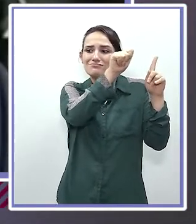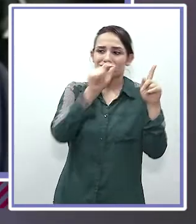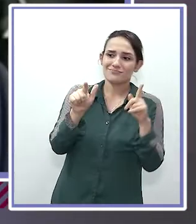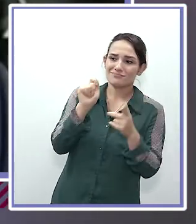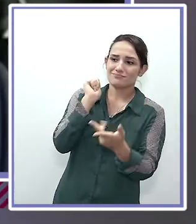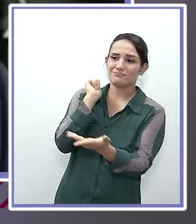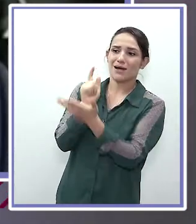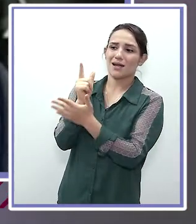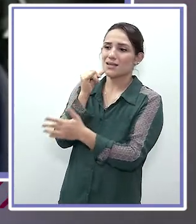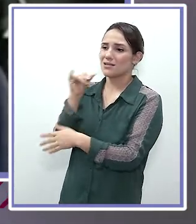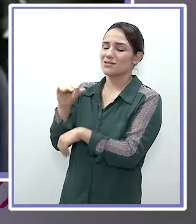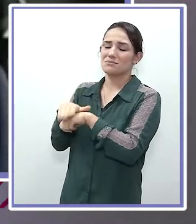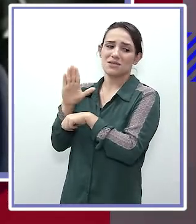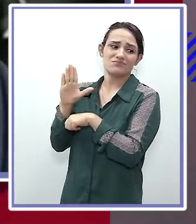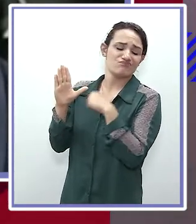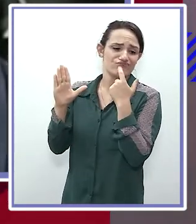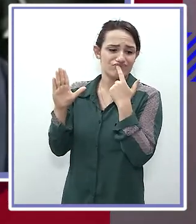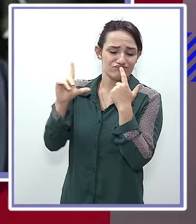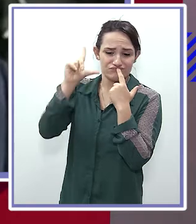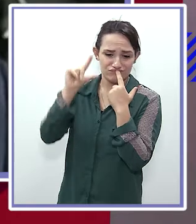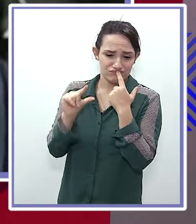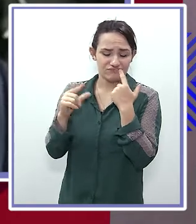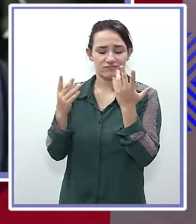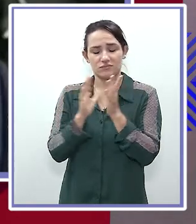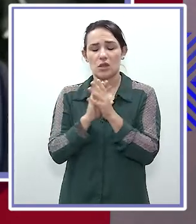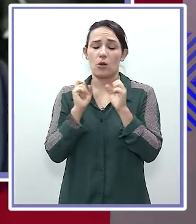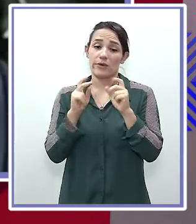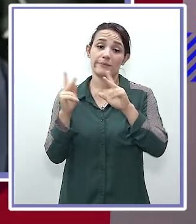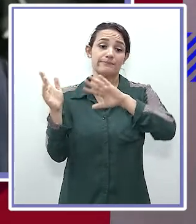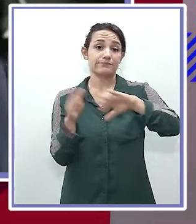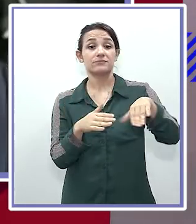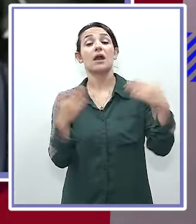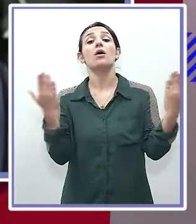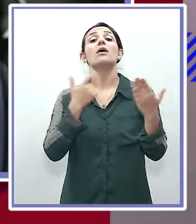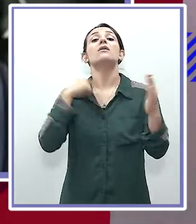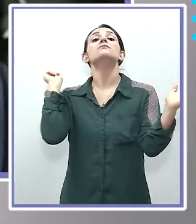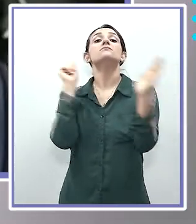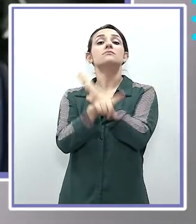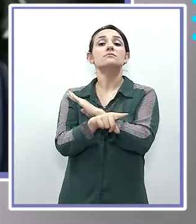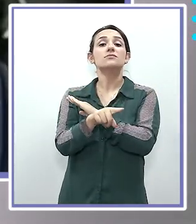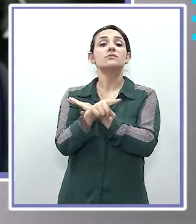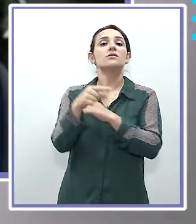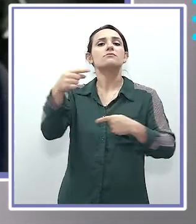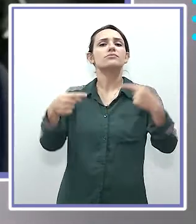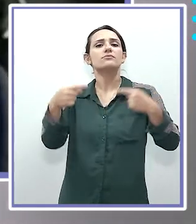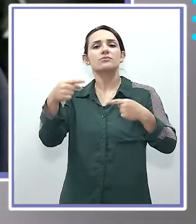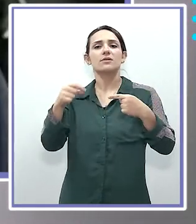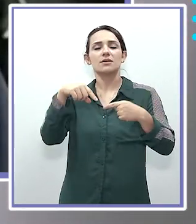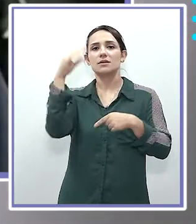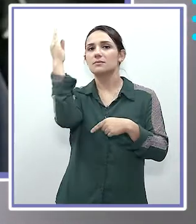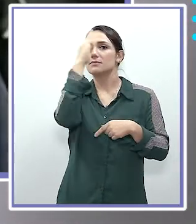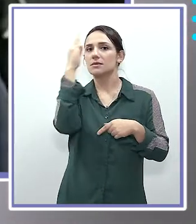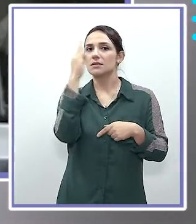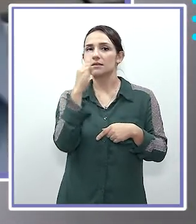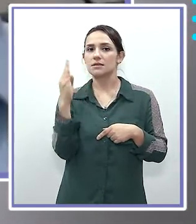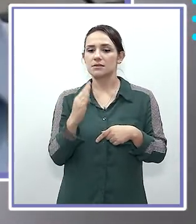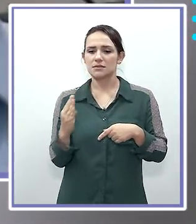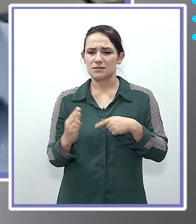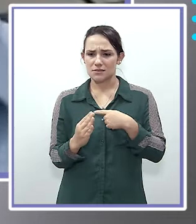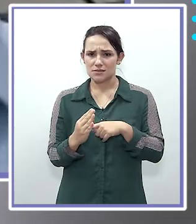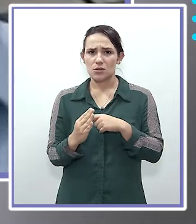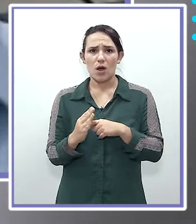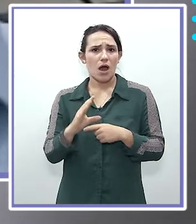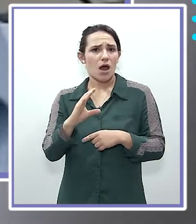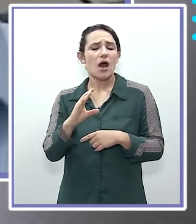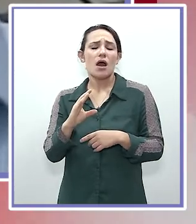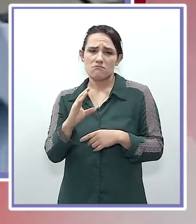demanda por mais energia. Professor, eu queria fazer uma outra pergunta agora. A gente está nesse debate porque o Brasil insistiu